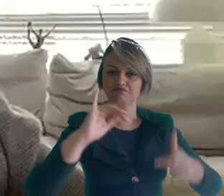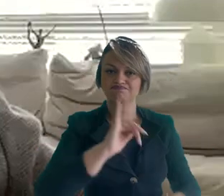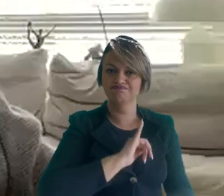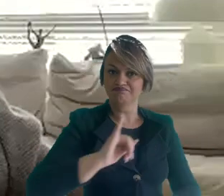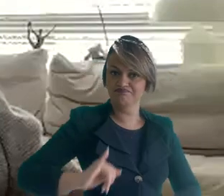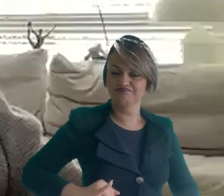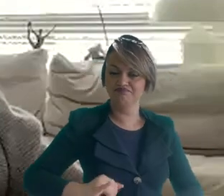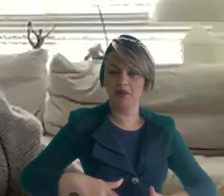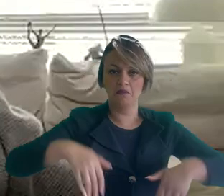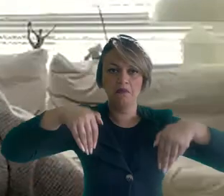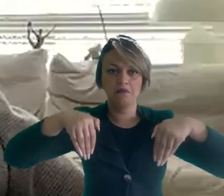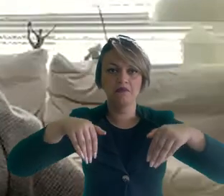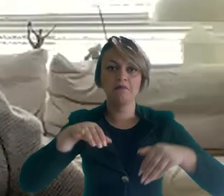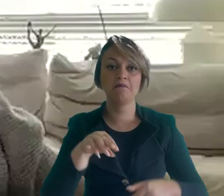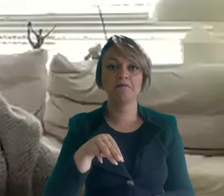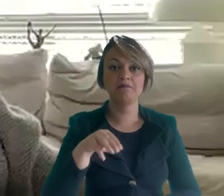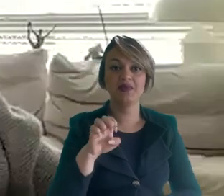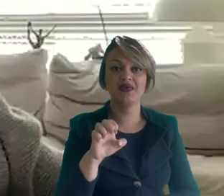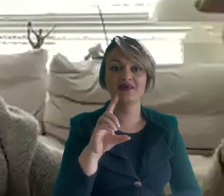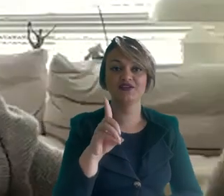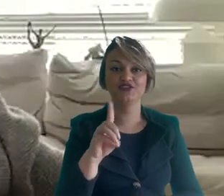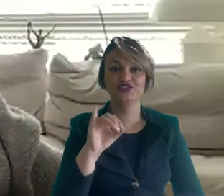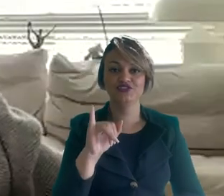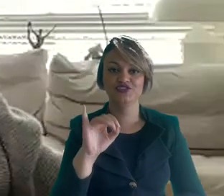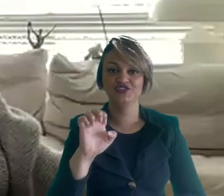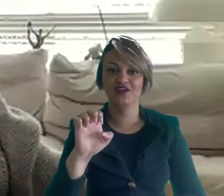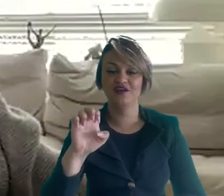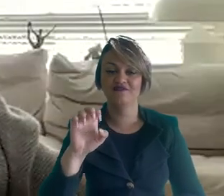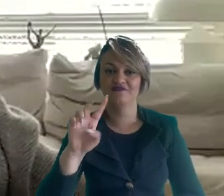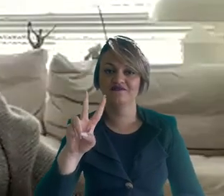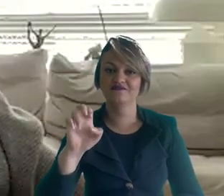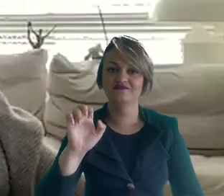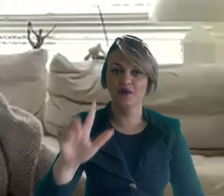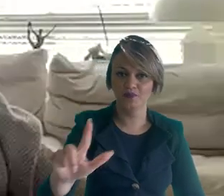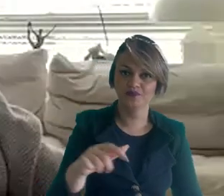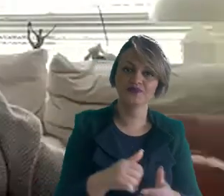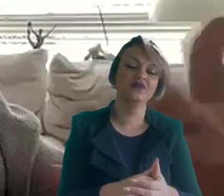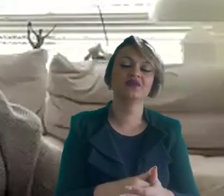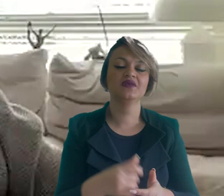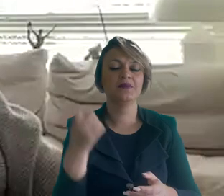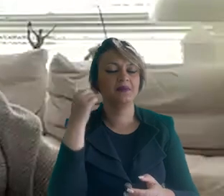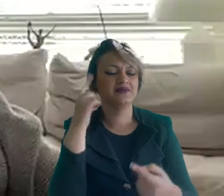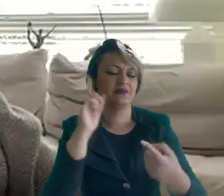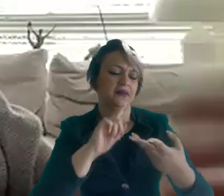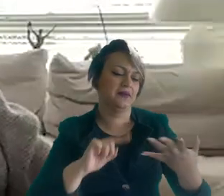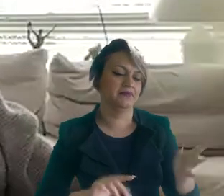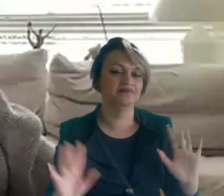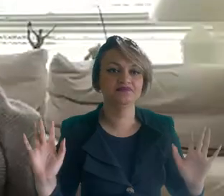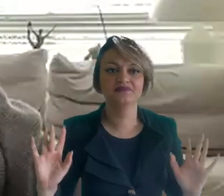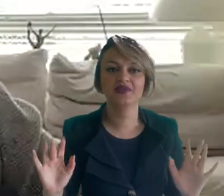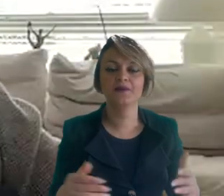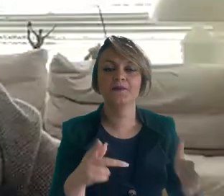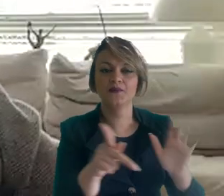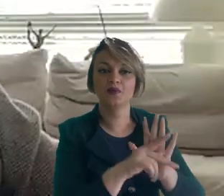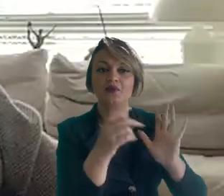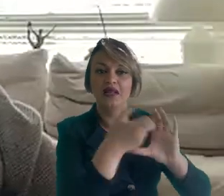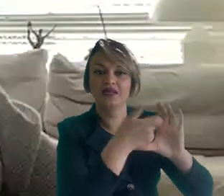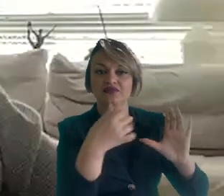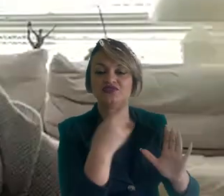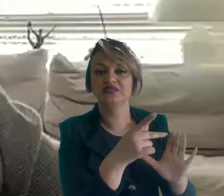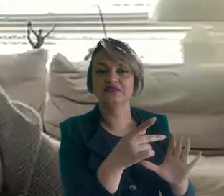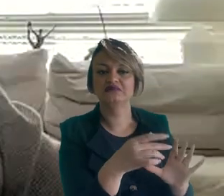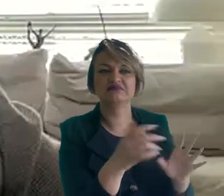Filipinas não são nada mais nada menos do que a repetição das informações afonsinas das manuelinas e isso são